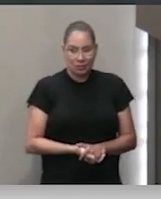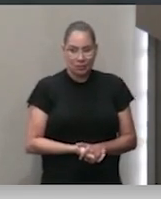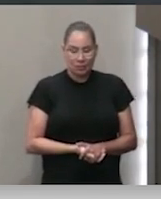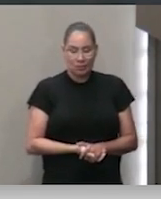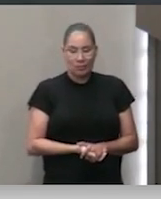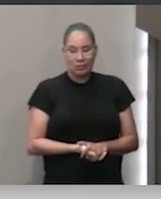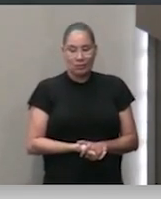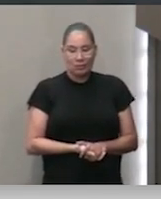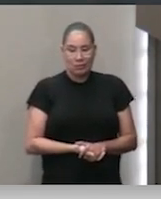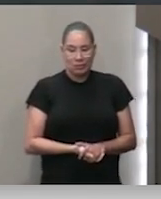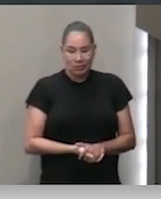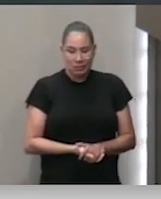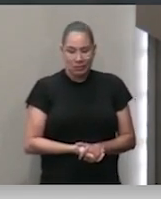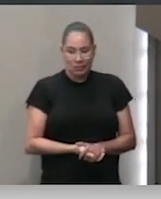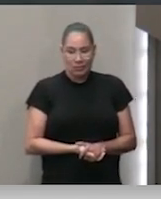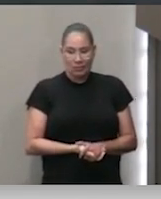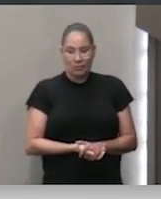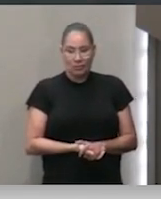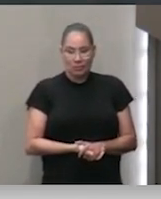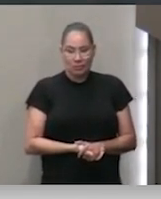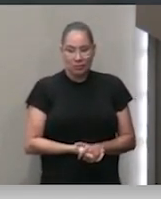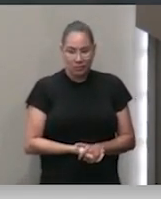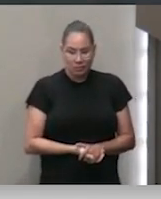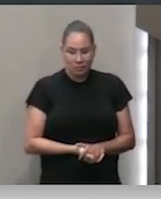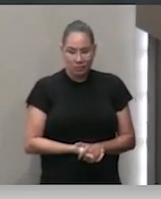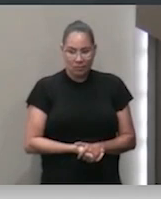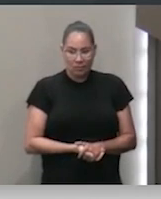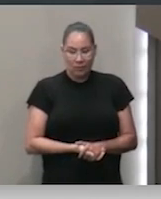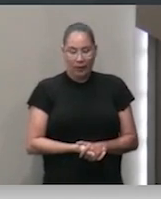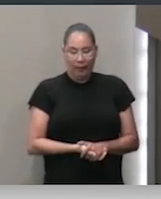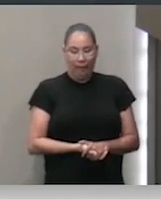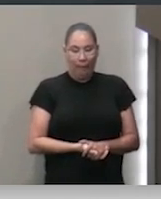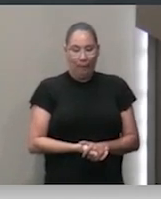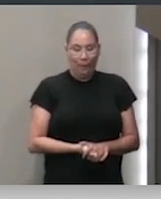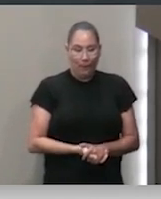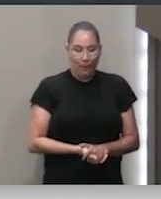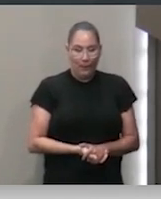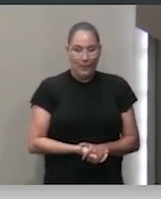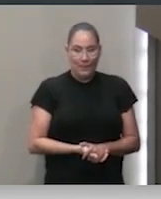Vereador Tchequinho, por gentileza. Senhores, só